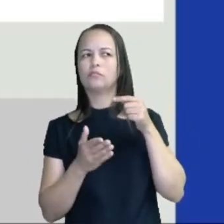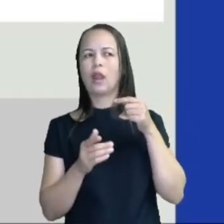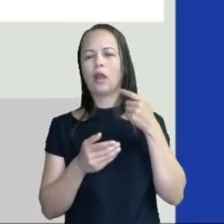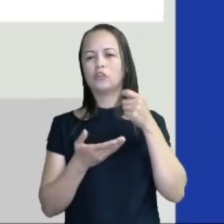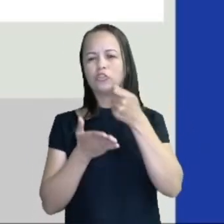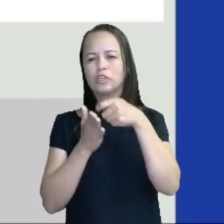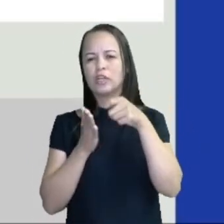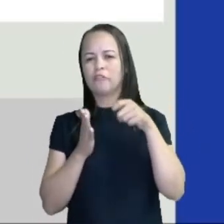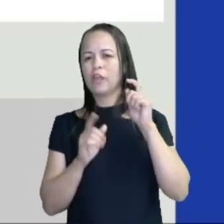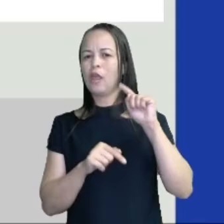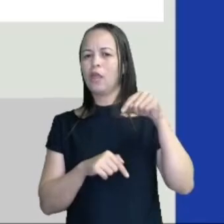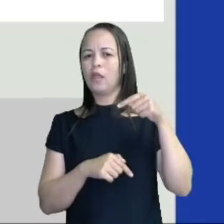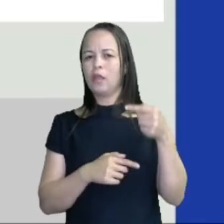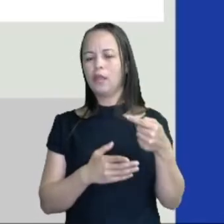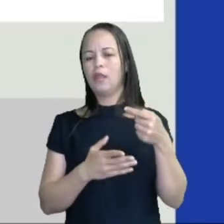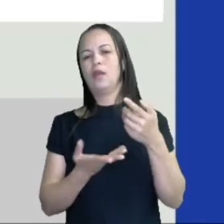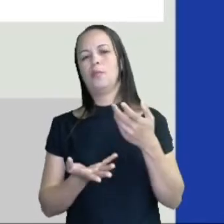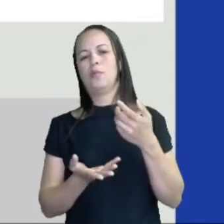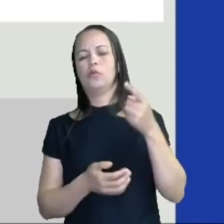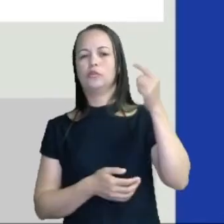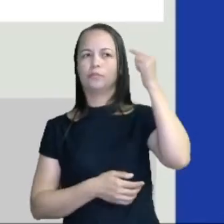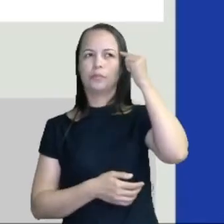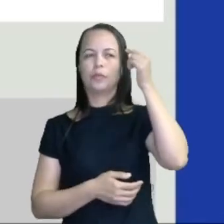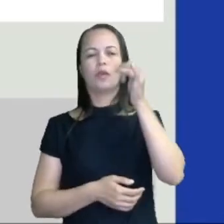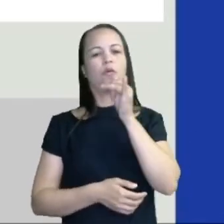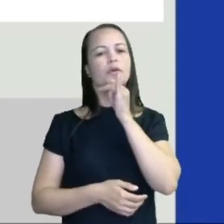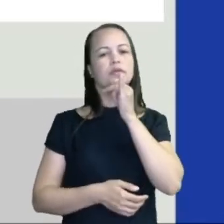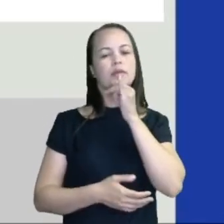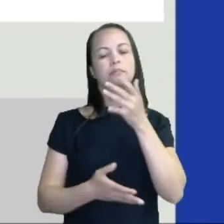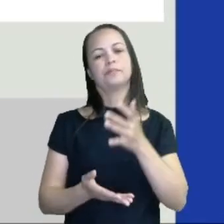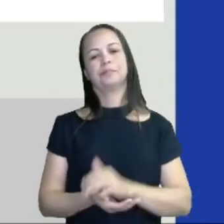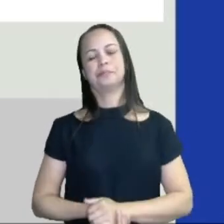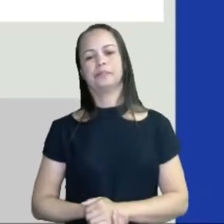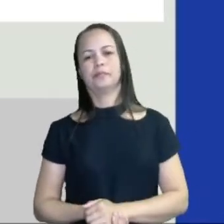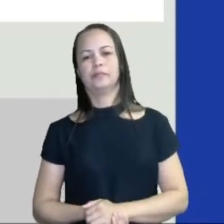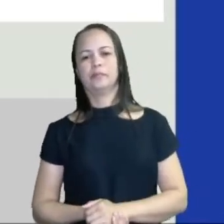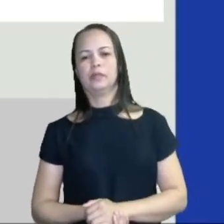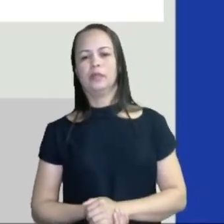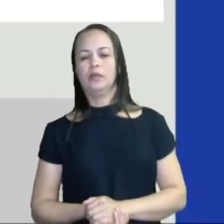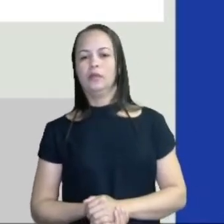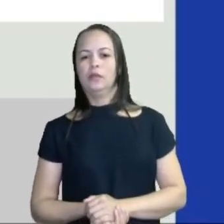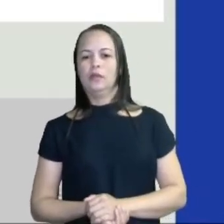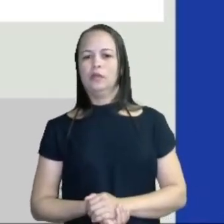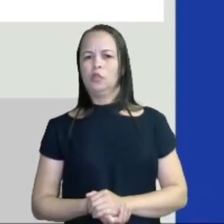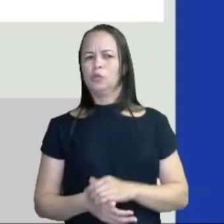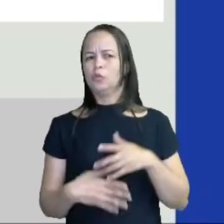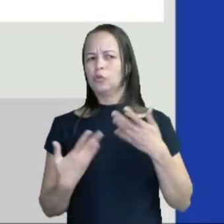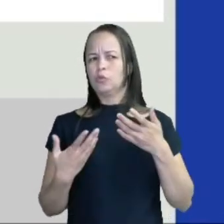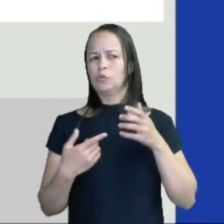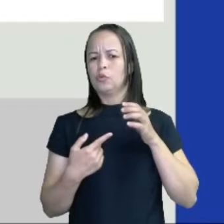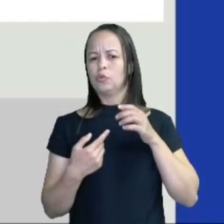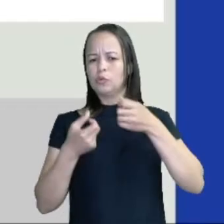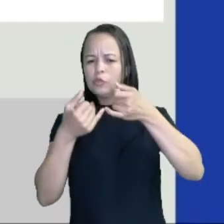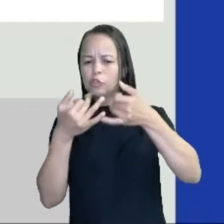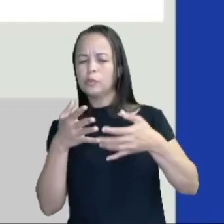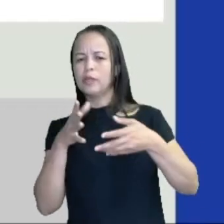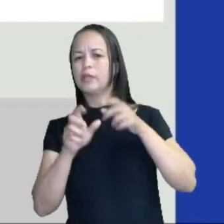aberto. Sim. Vamos dar um exemplo aqui. Tudo indica que